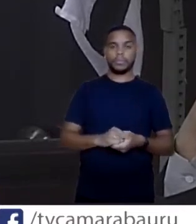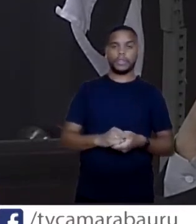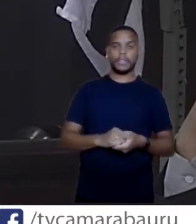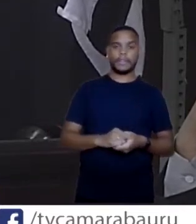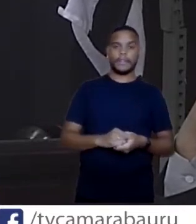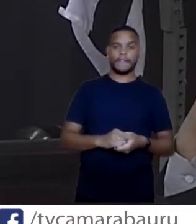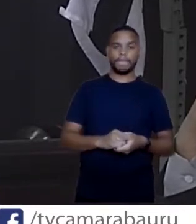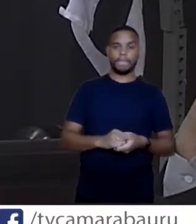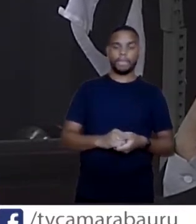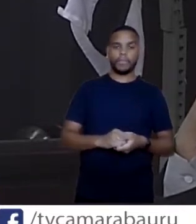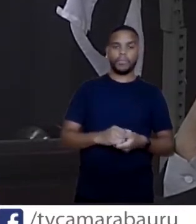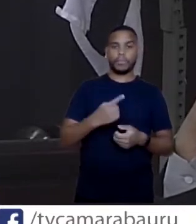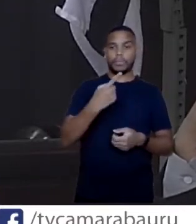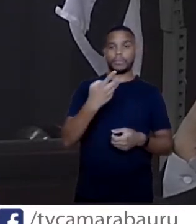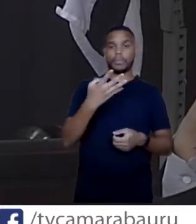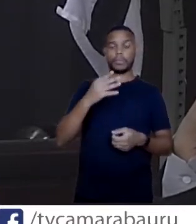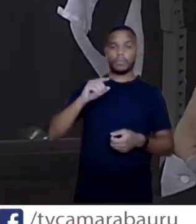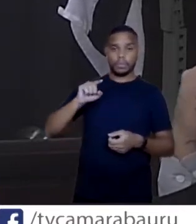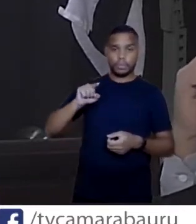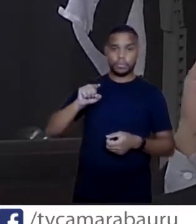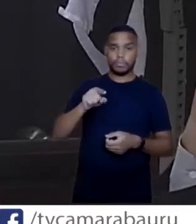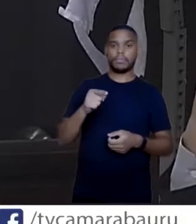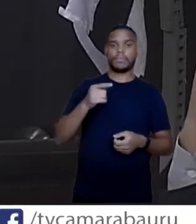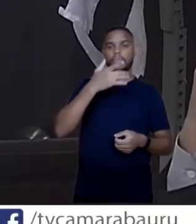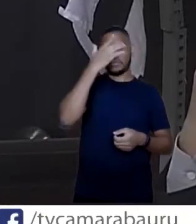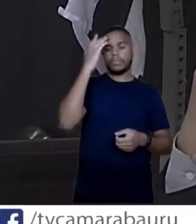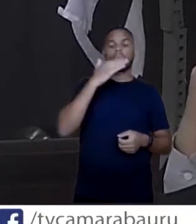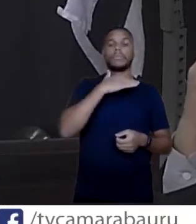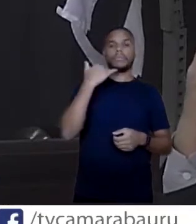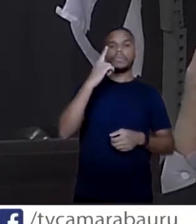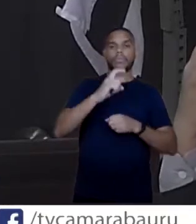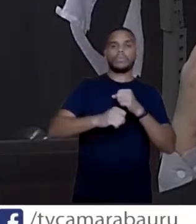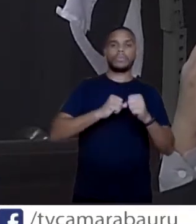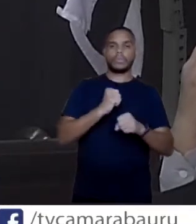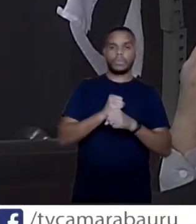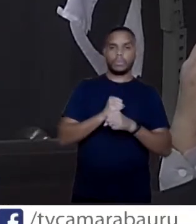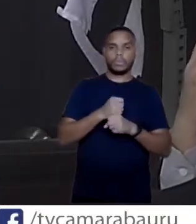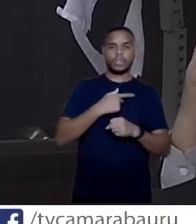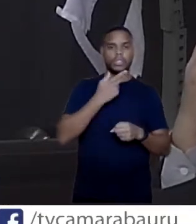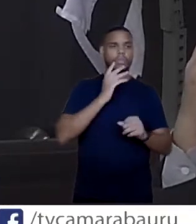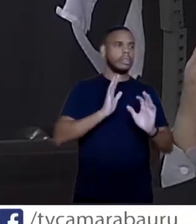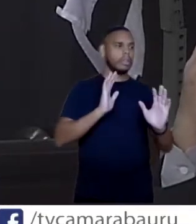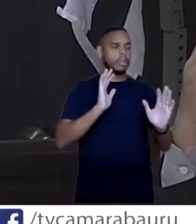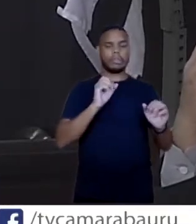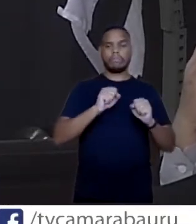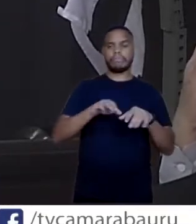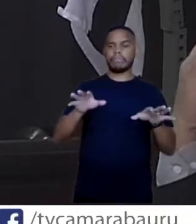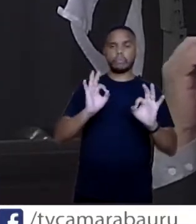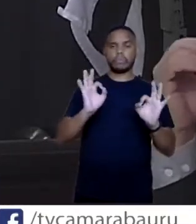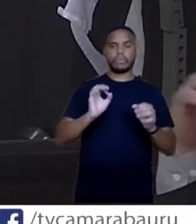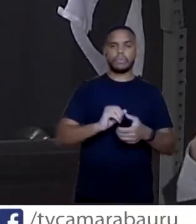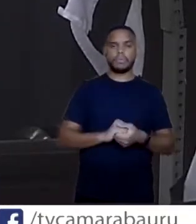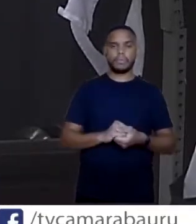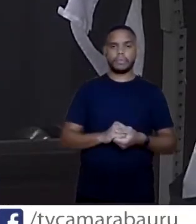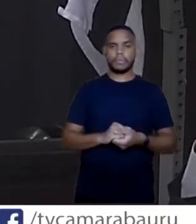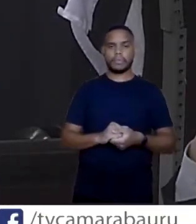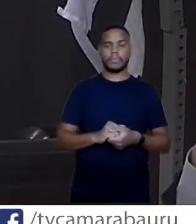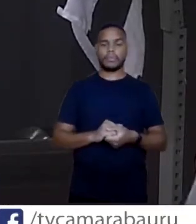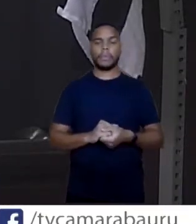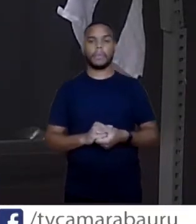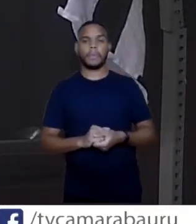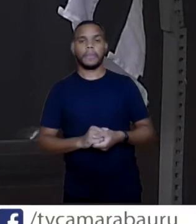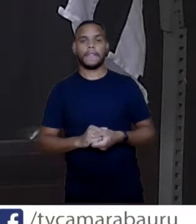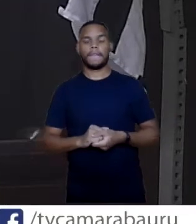não morre por ano de chagas isso não é pandemia e isso não é nada e